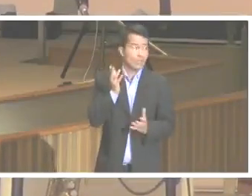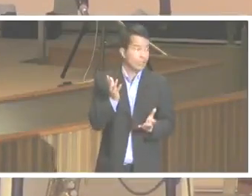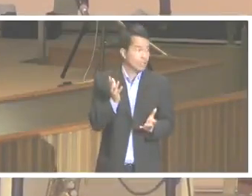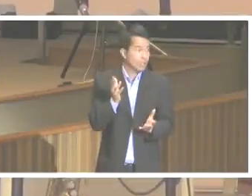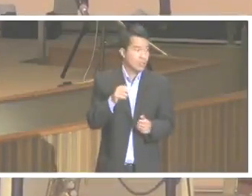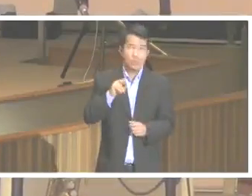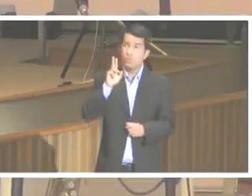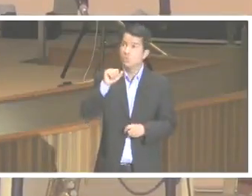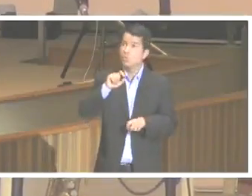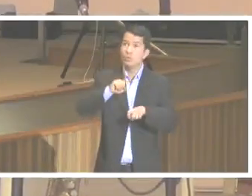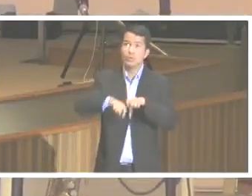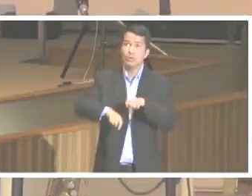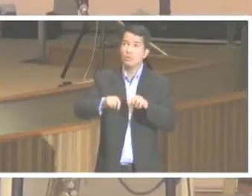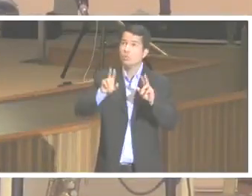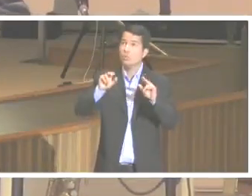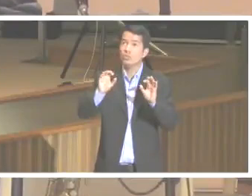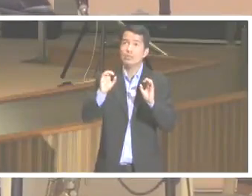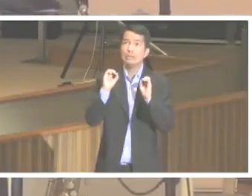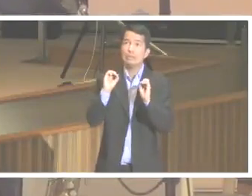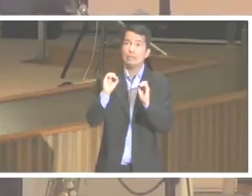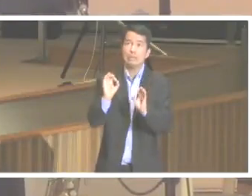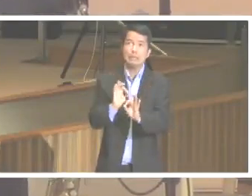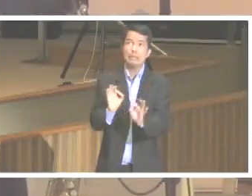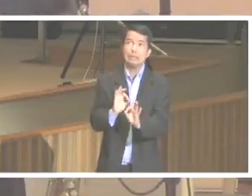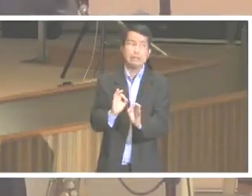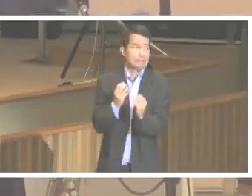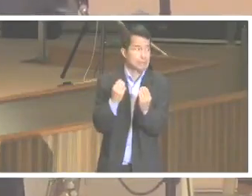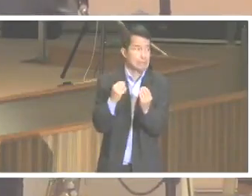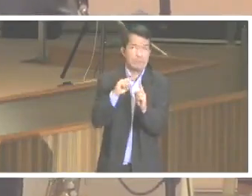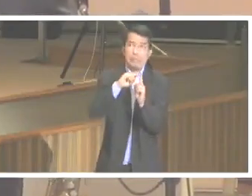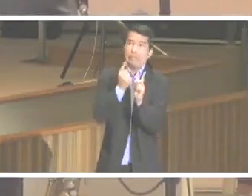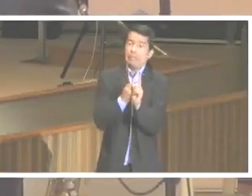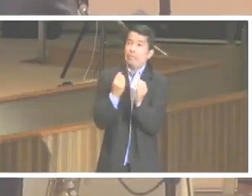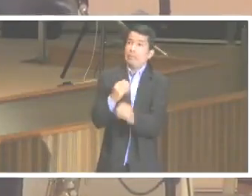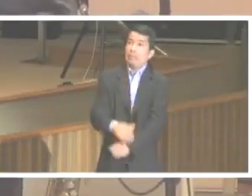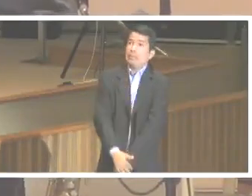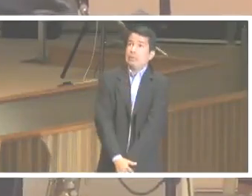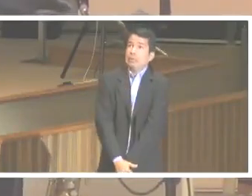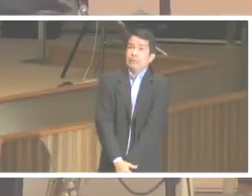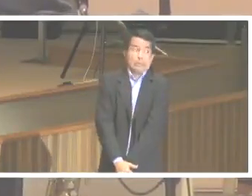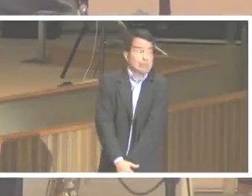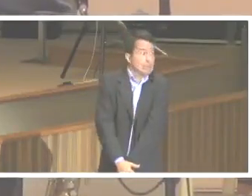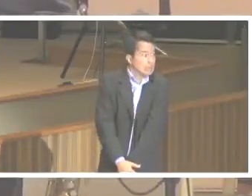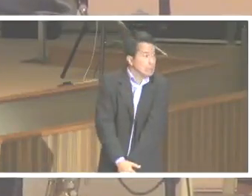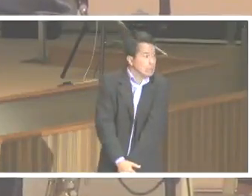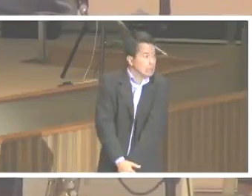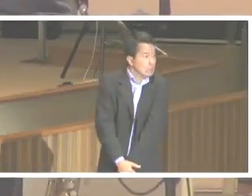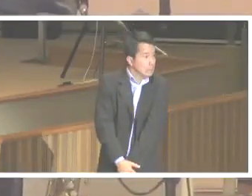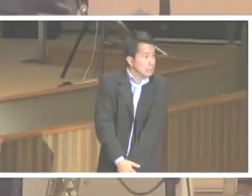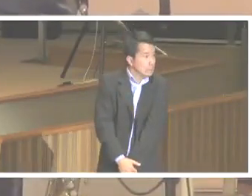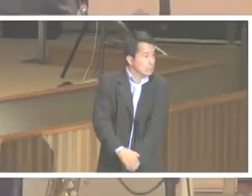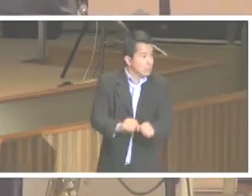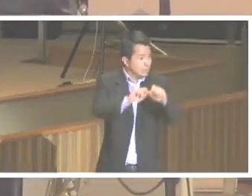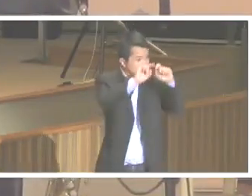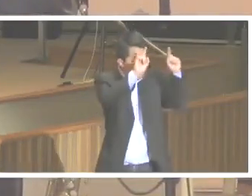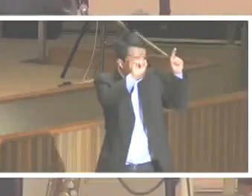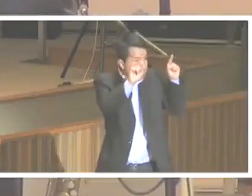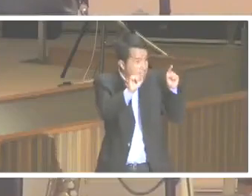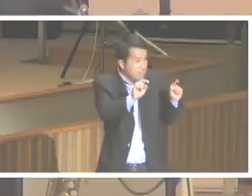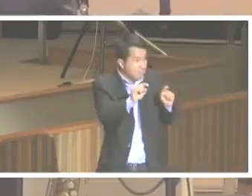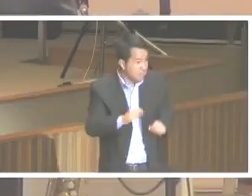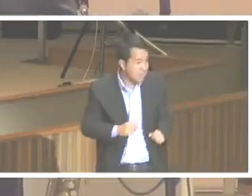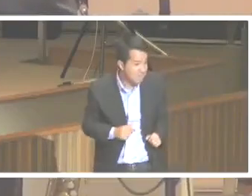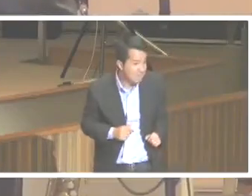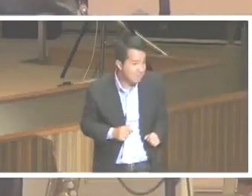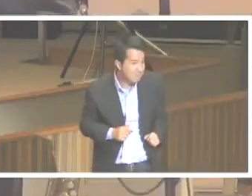e como é que pode acontecer isso ela faz essa pergunta veja a diferença entre sacarias e